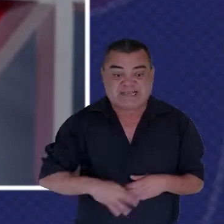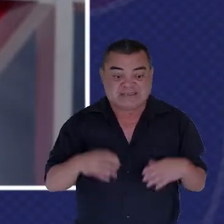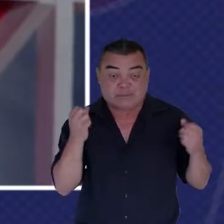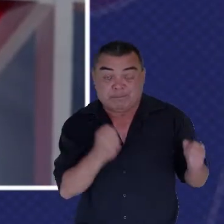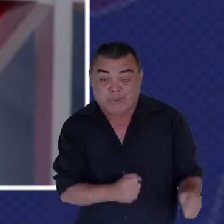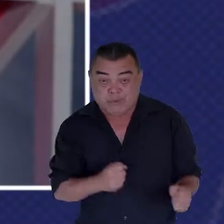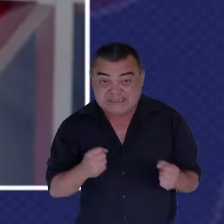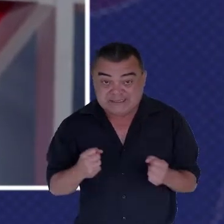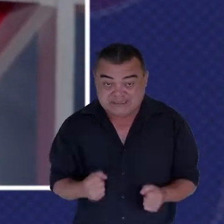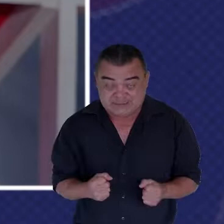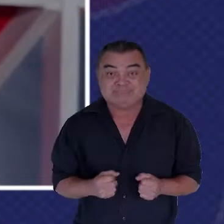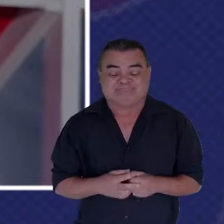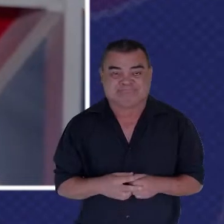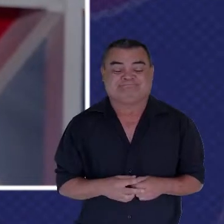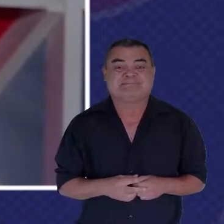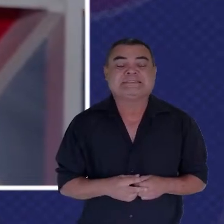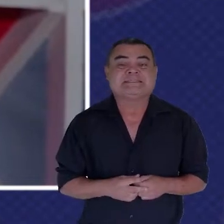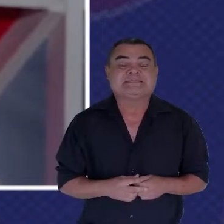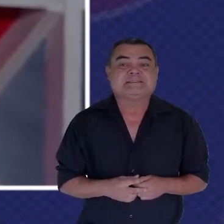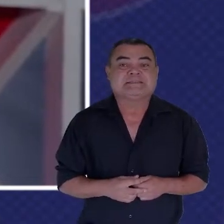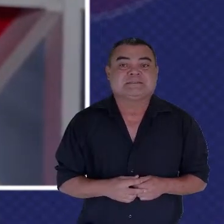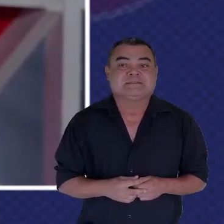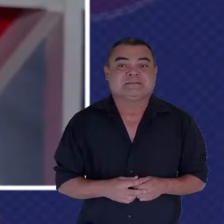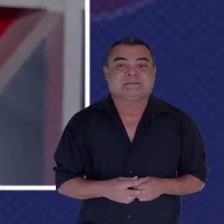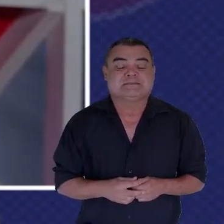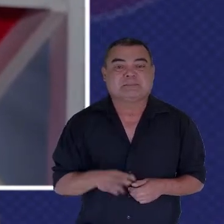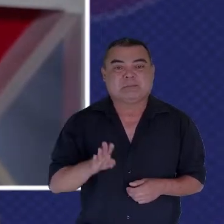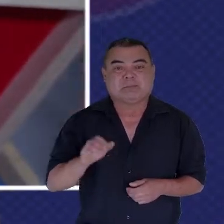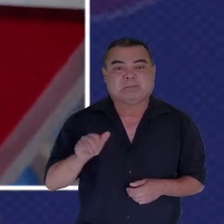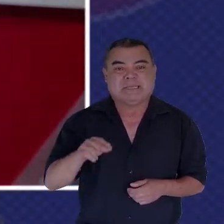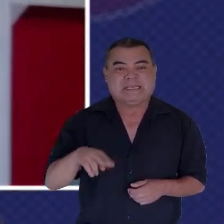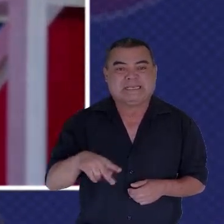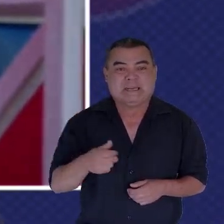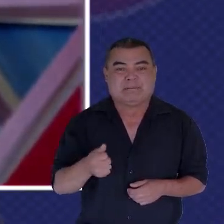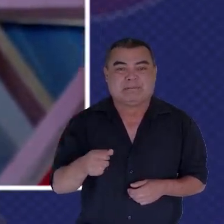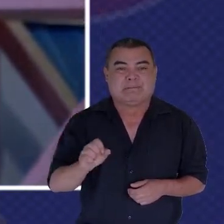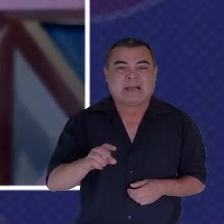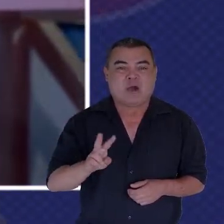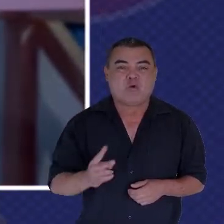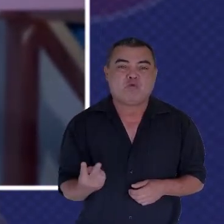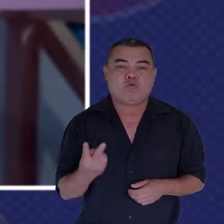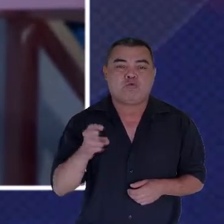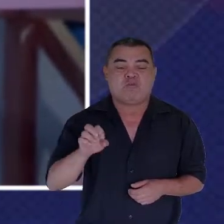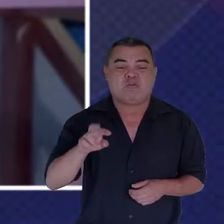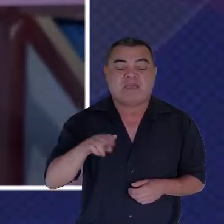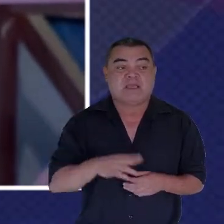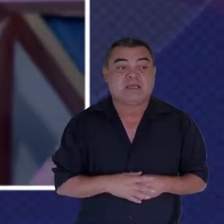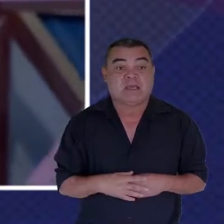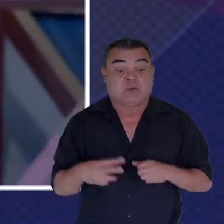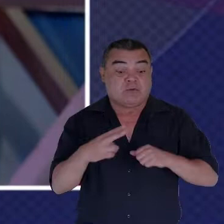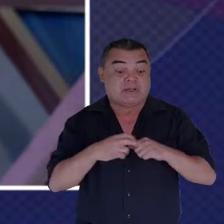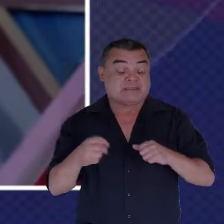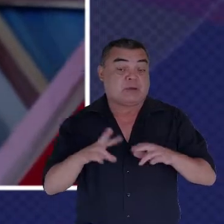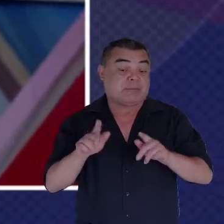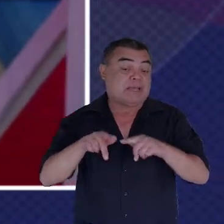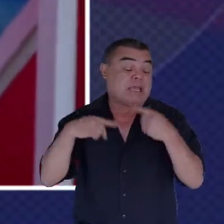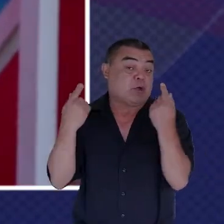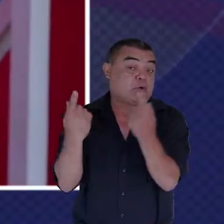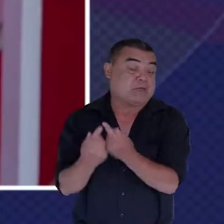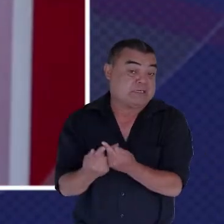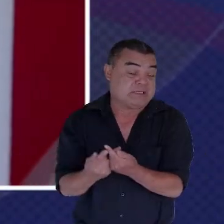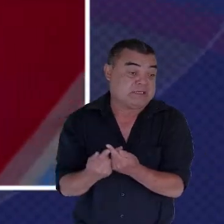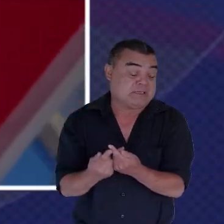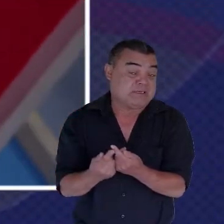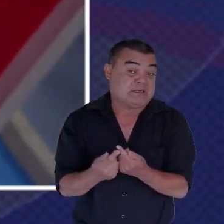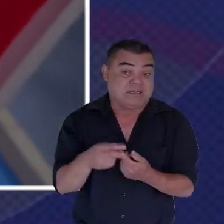poder de combina empower poder de convocação para reunir especialistas do Brasil